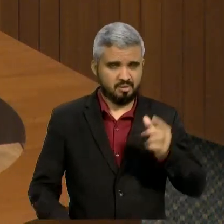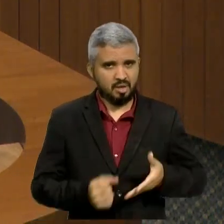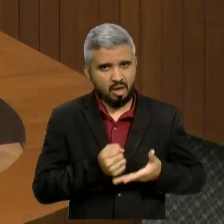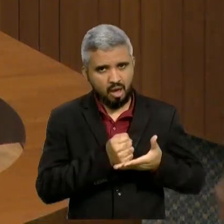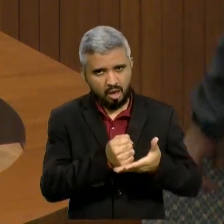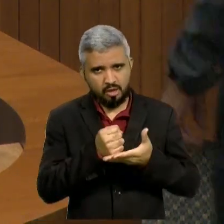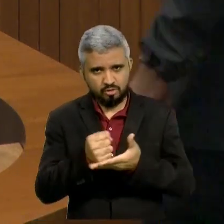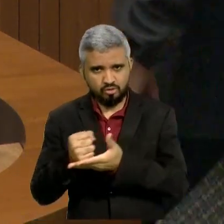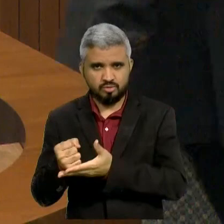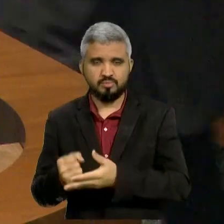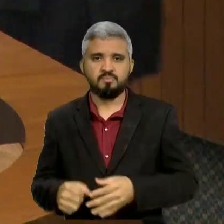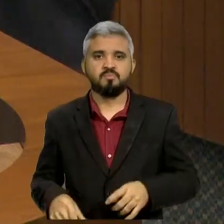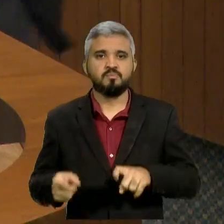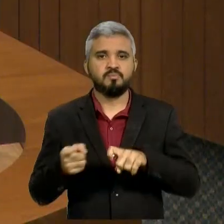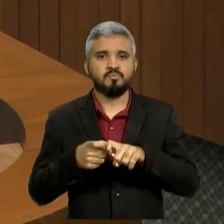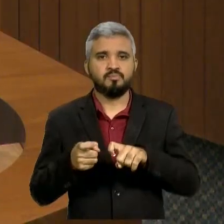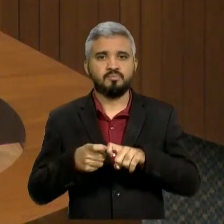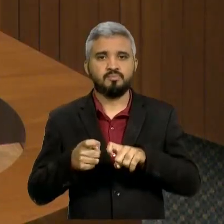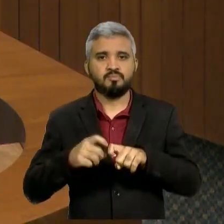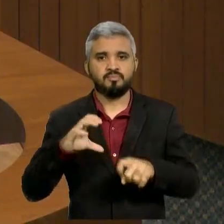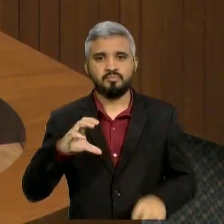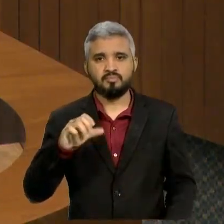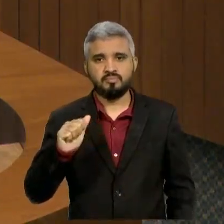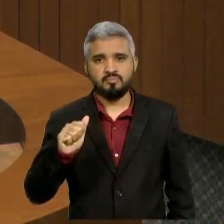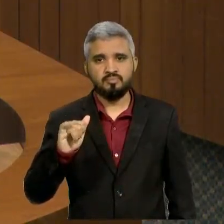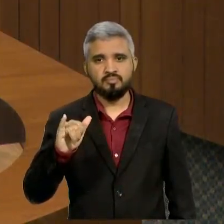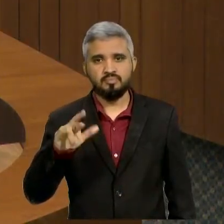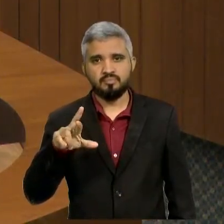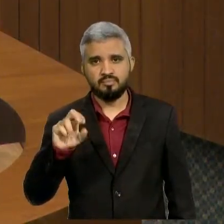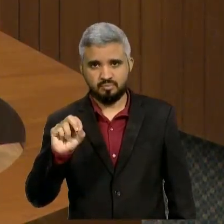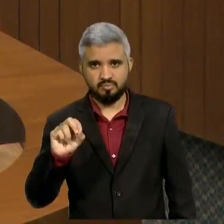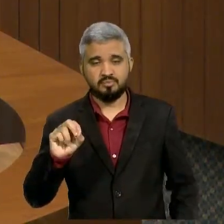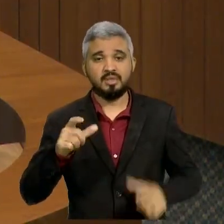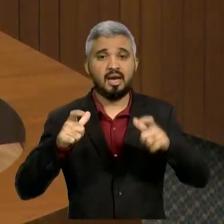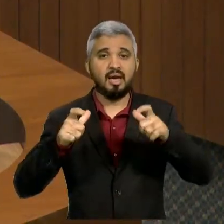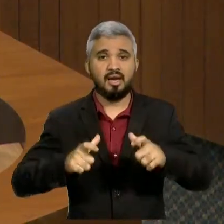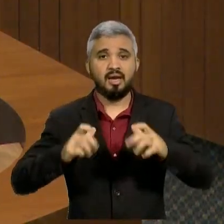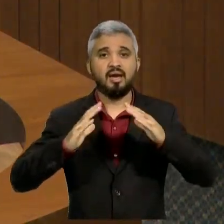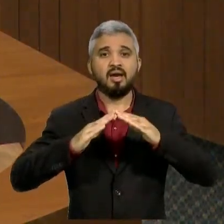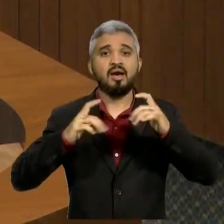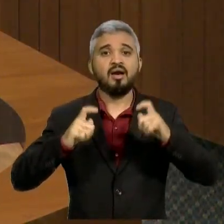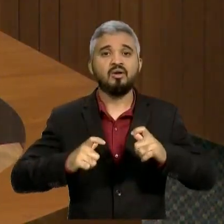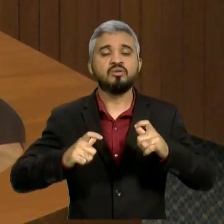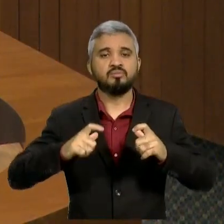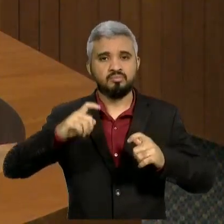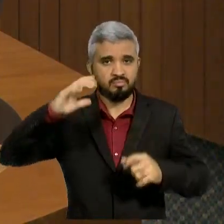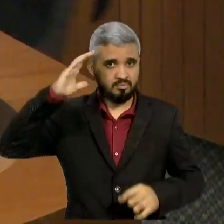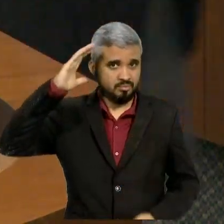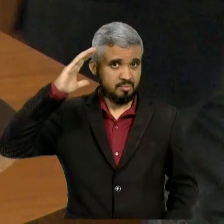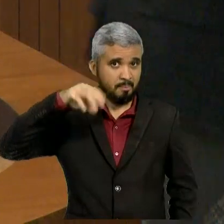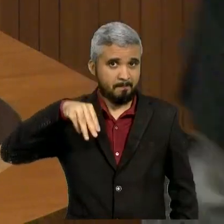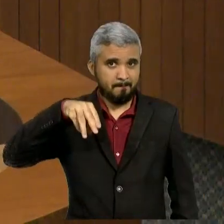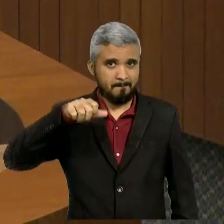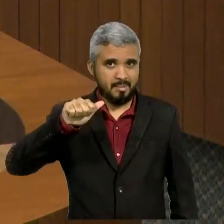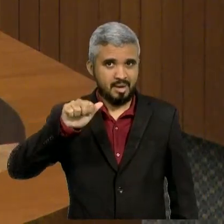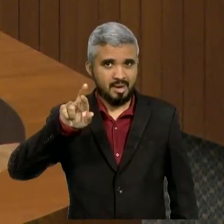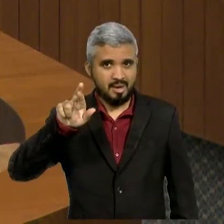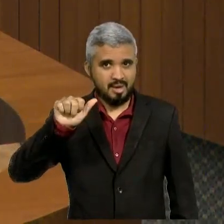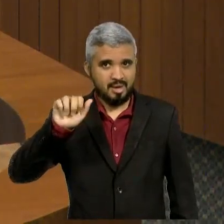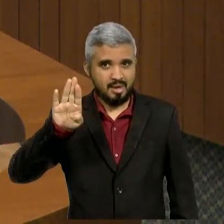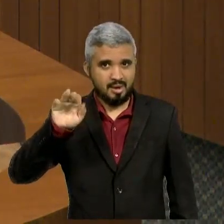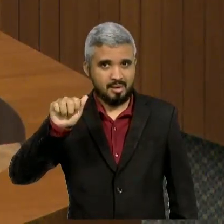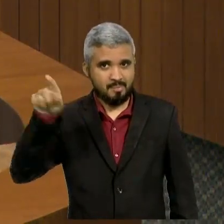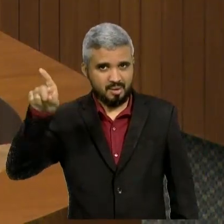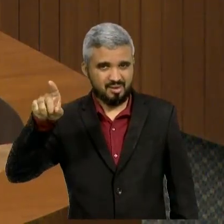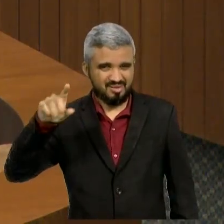ao Dr Cairo infectologista mora em Marabá amigo um um um um sobrinho informal Mas que que